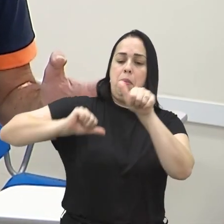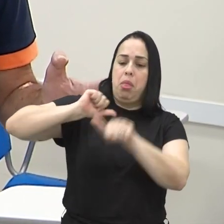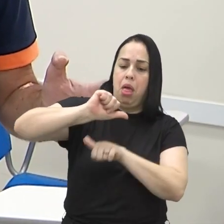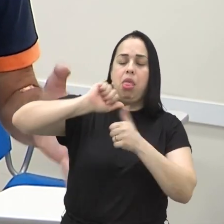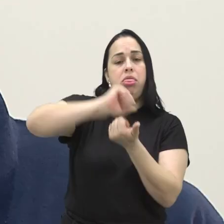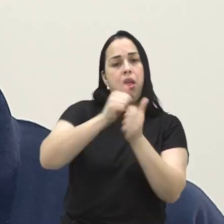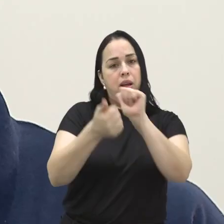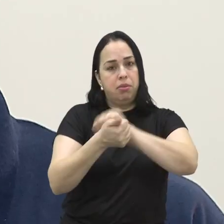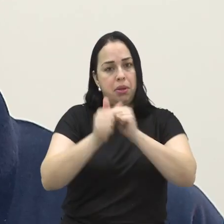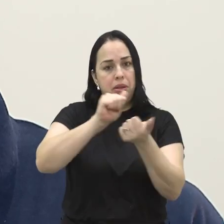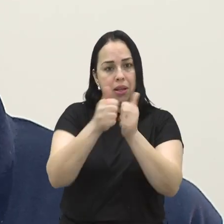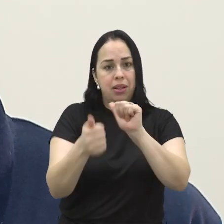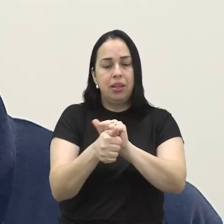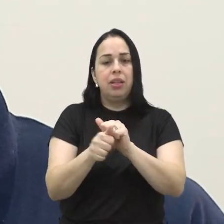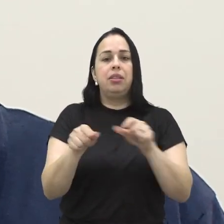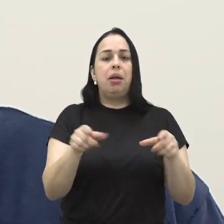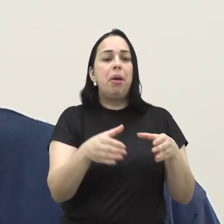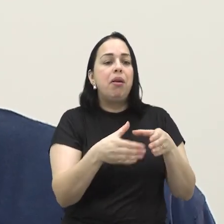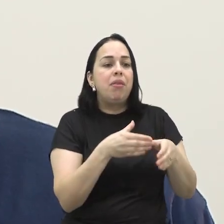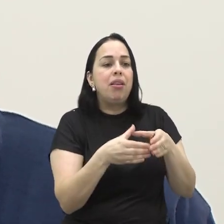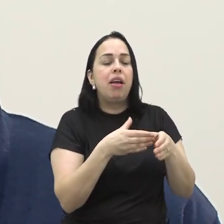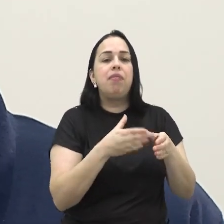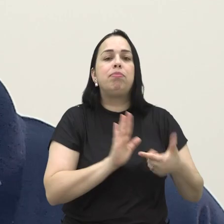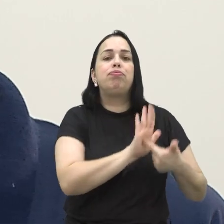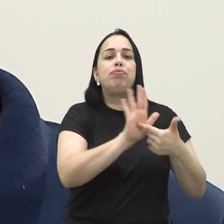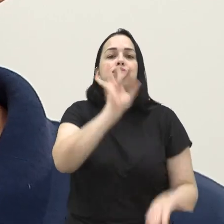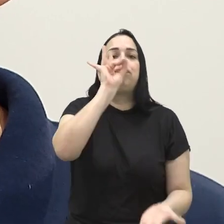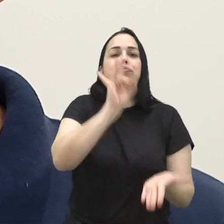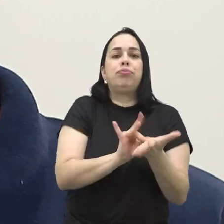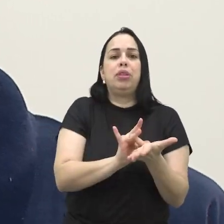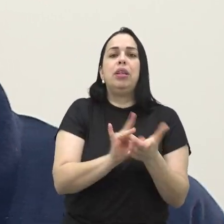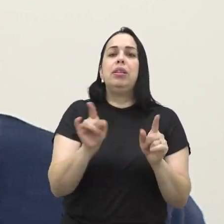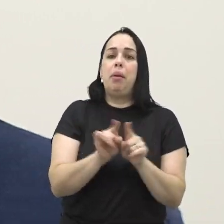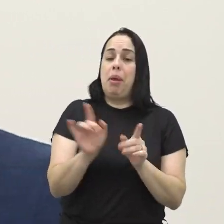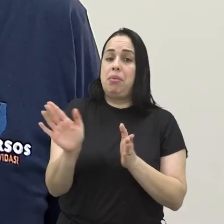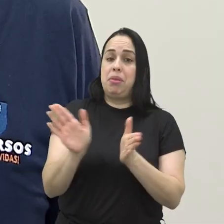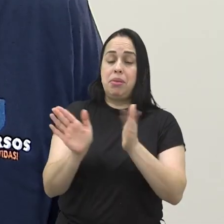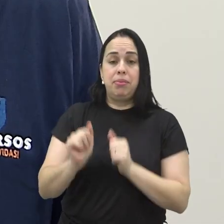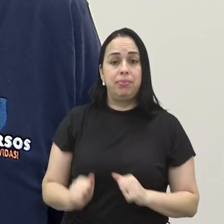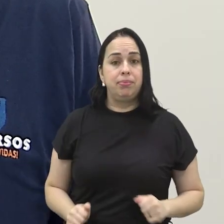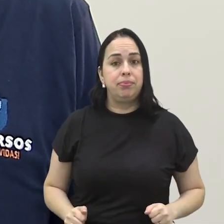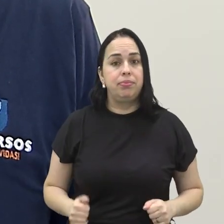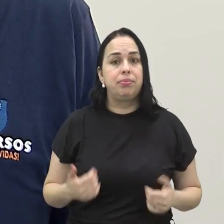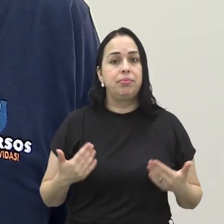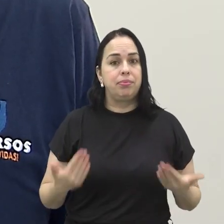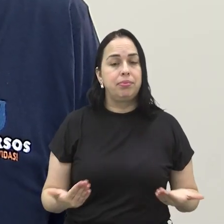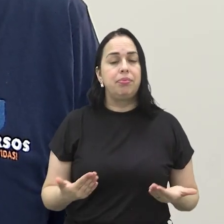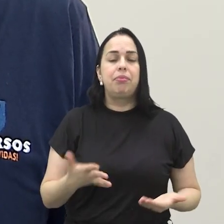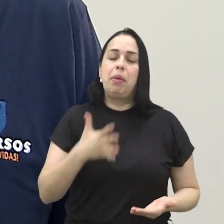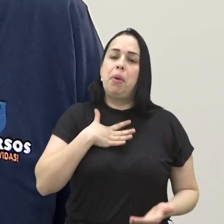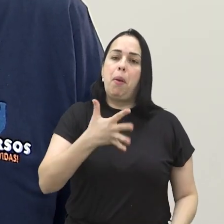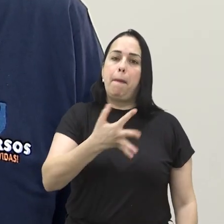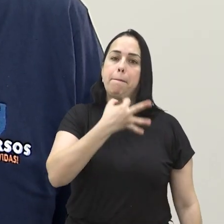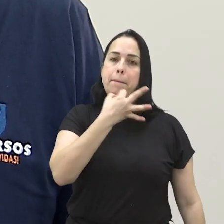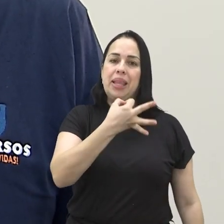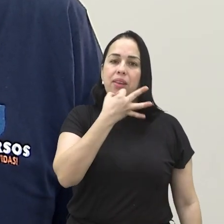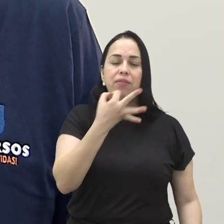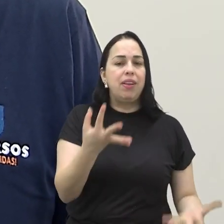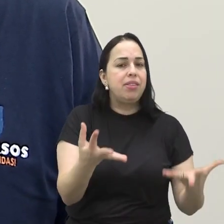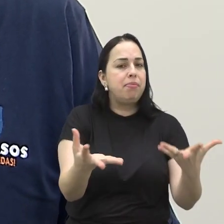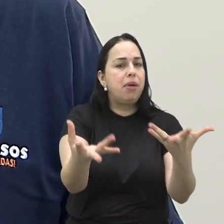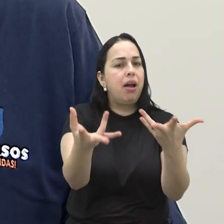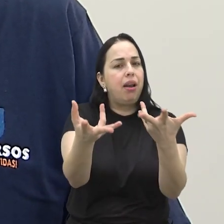essas mudanças, os concursos públicos fiquem mais transparentes e acessíveis. Então, eu acho assim que vai